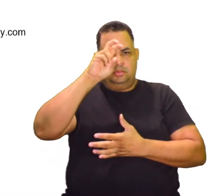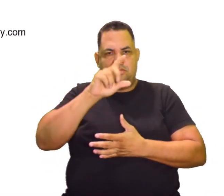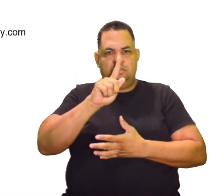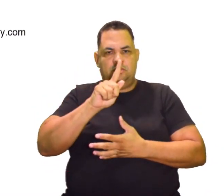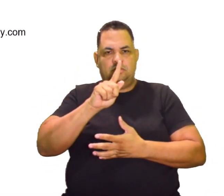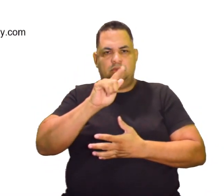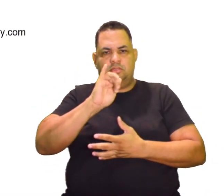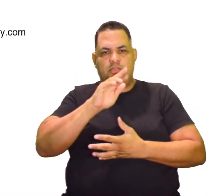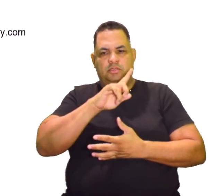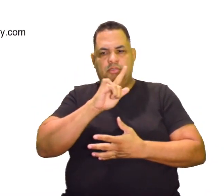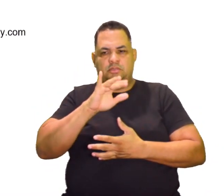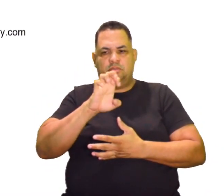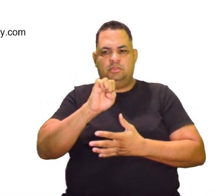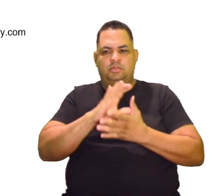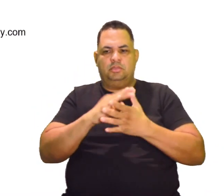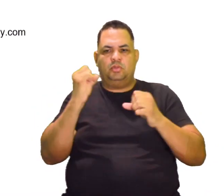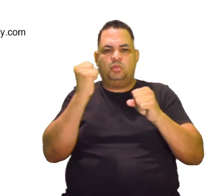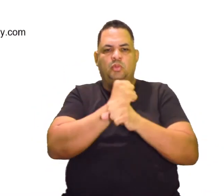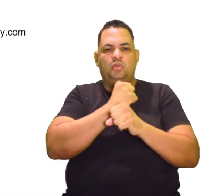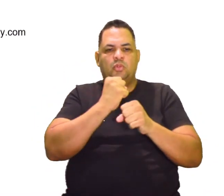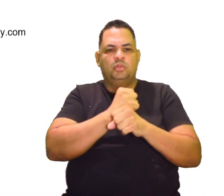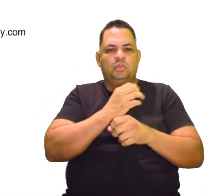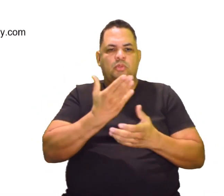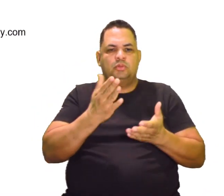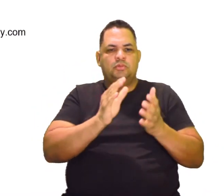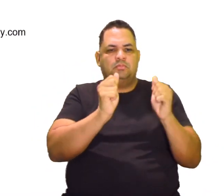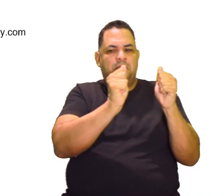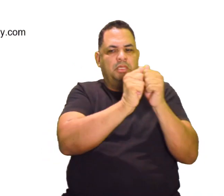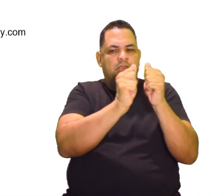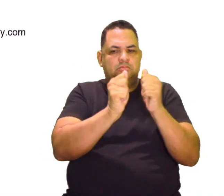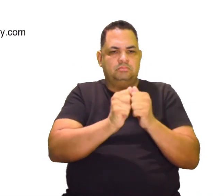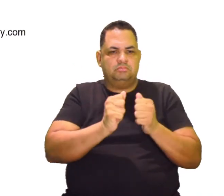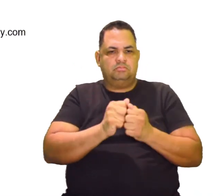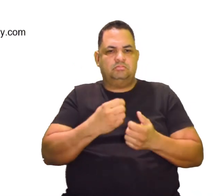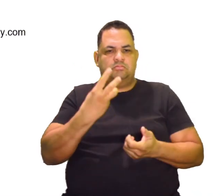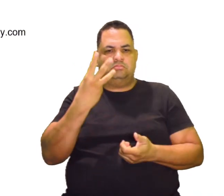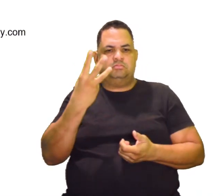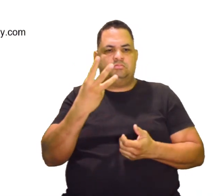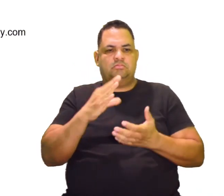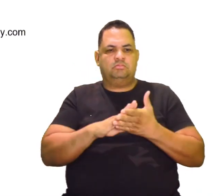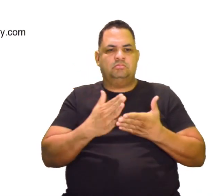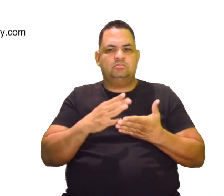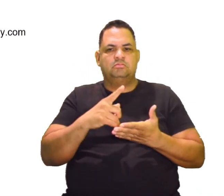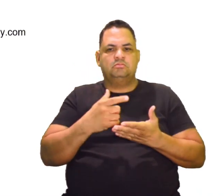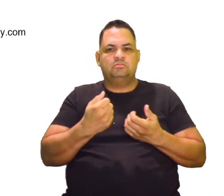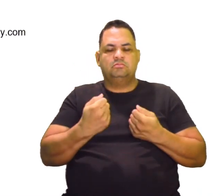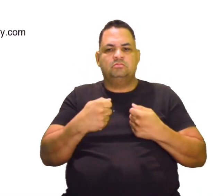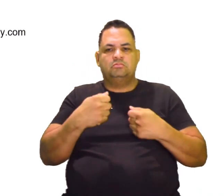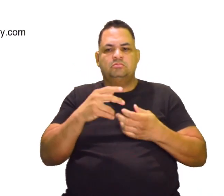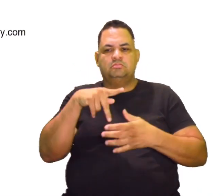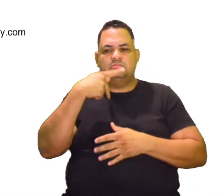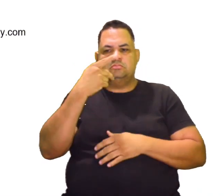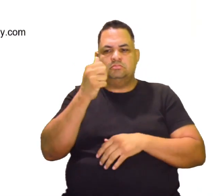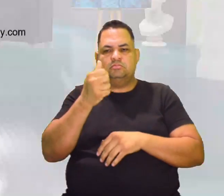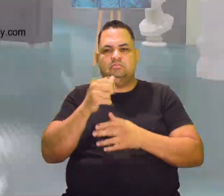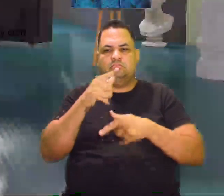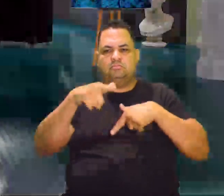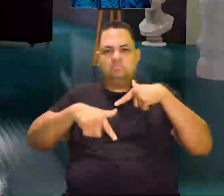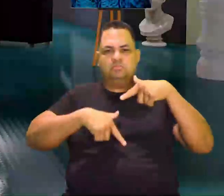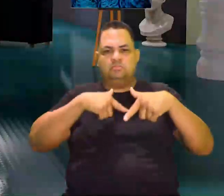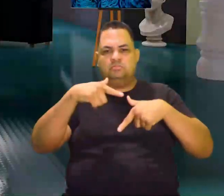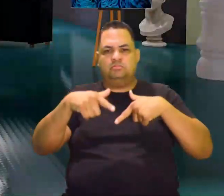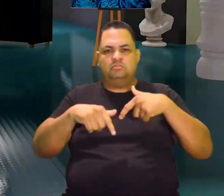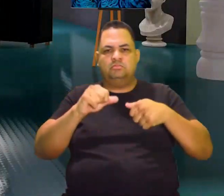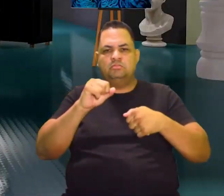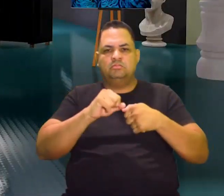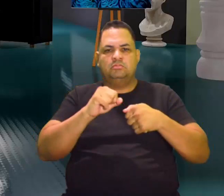aí, construídas muito próximo uma da outra. Nós podemos dizer, estudante, que esse trabalho, né, foi